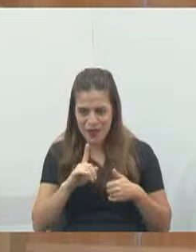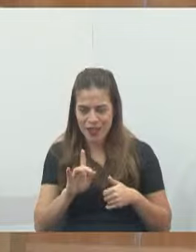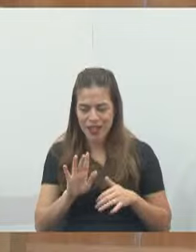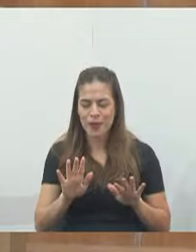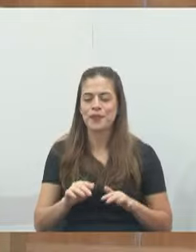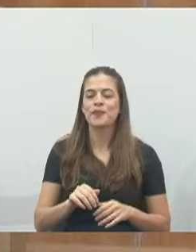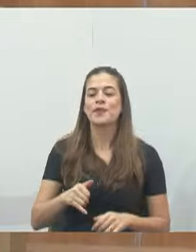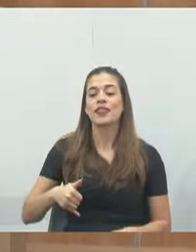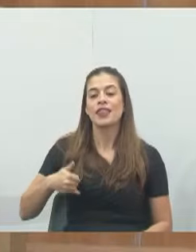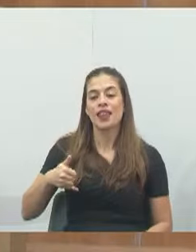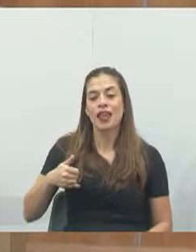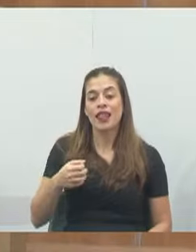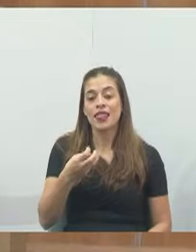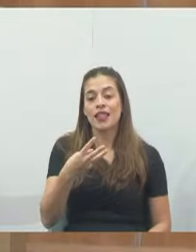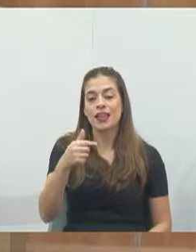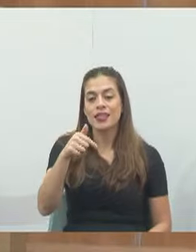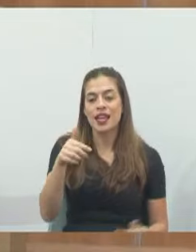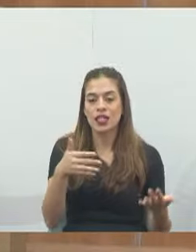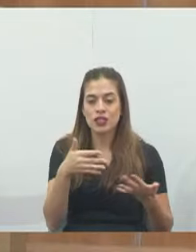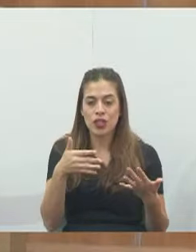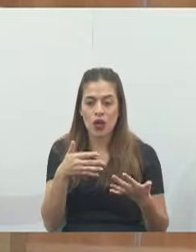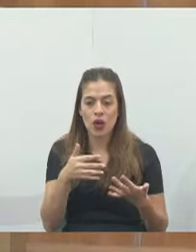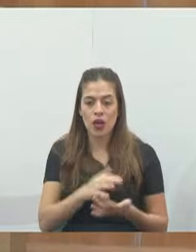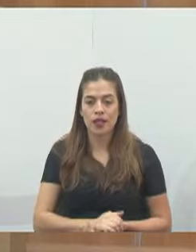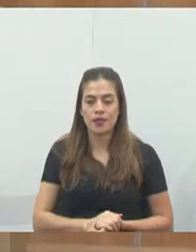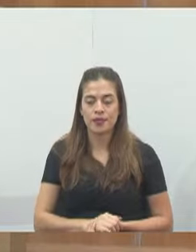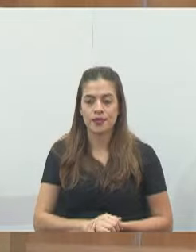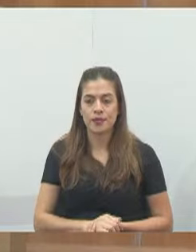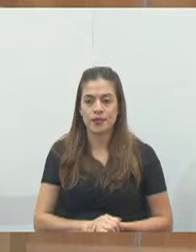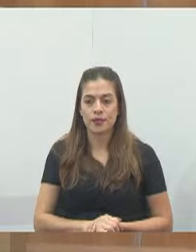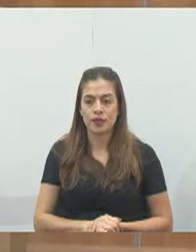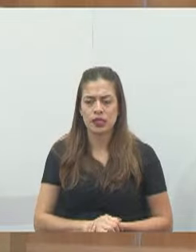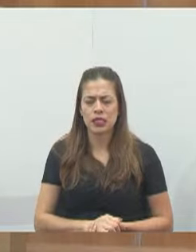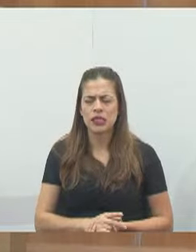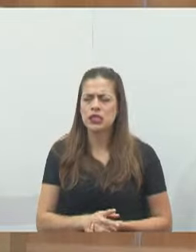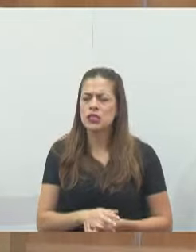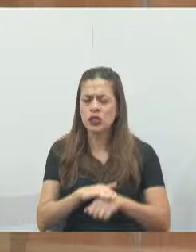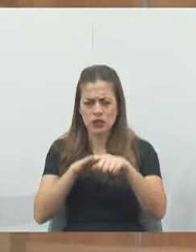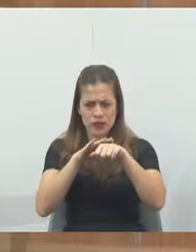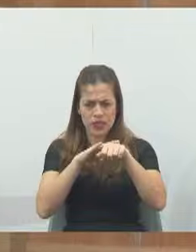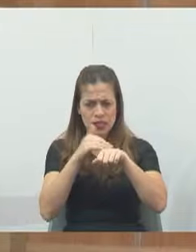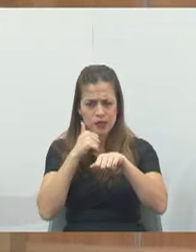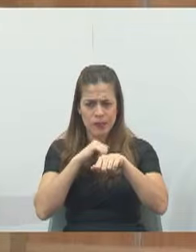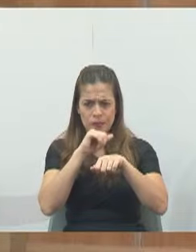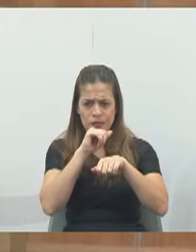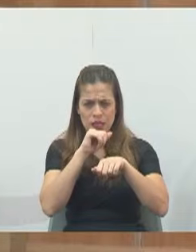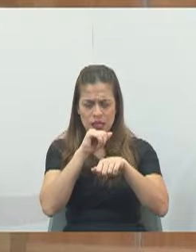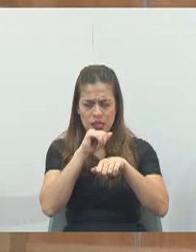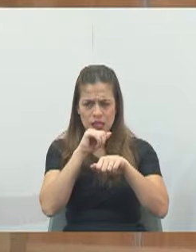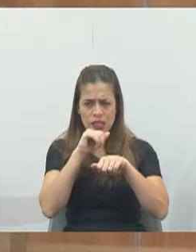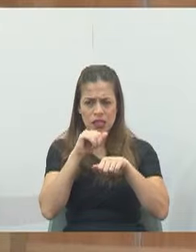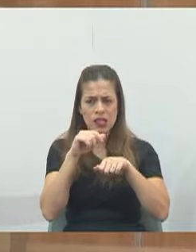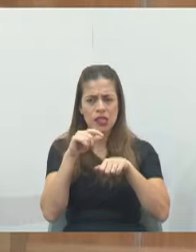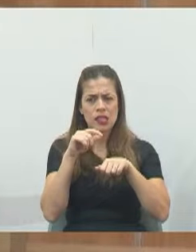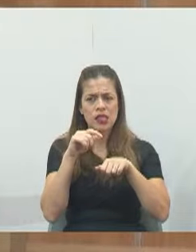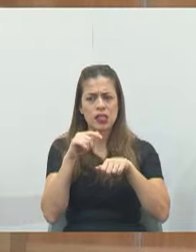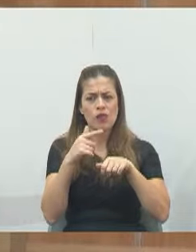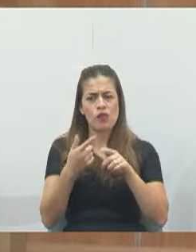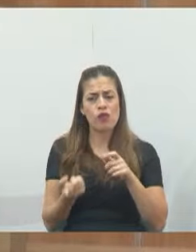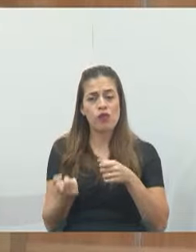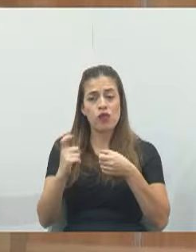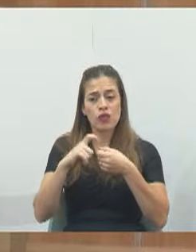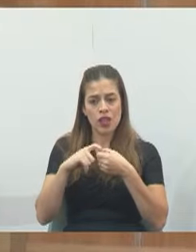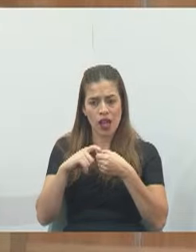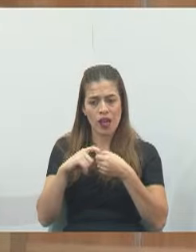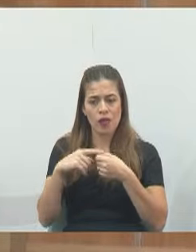Com 37, veio com 6 anos de idade. E eu estava conversando com a sua mãe, em um determinado momento, voltaram